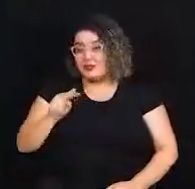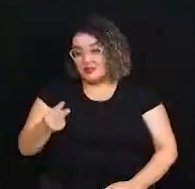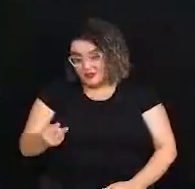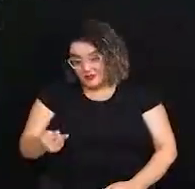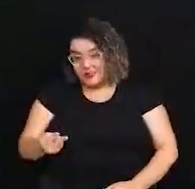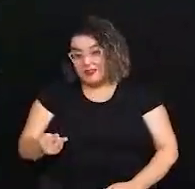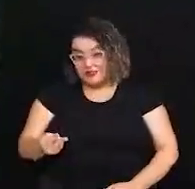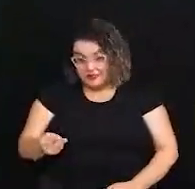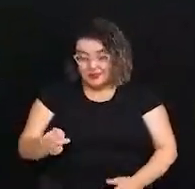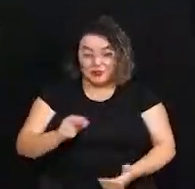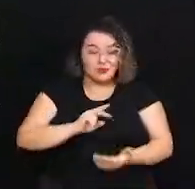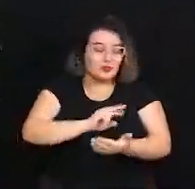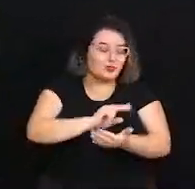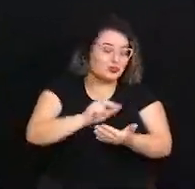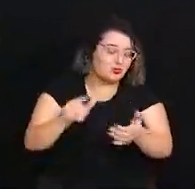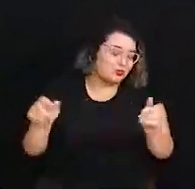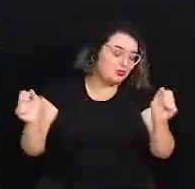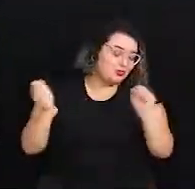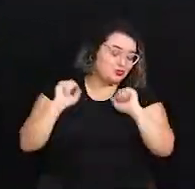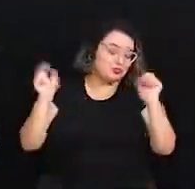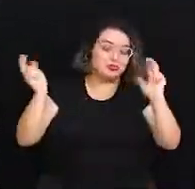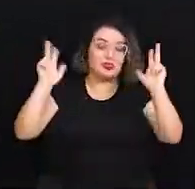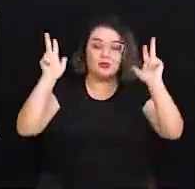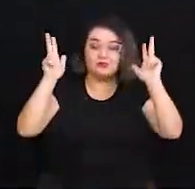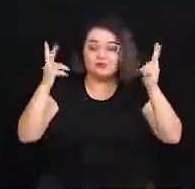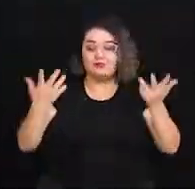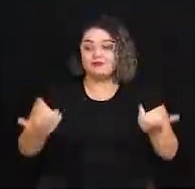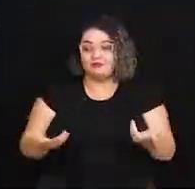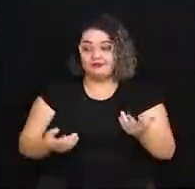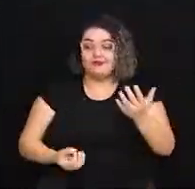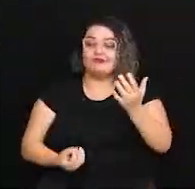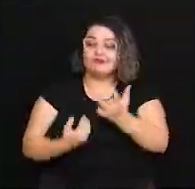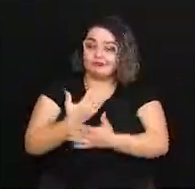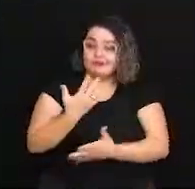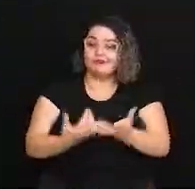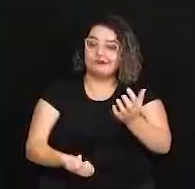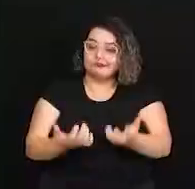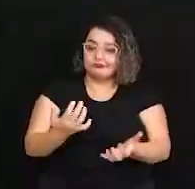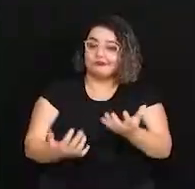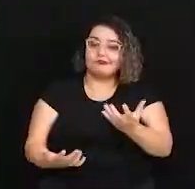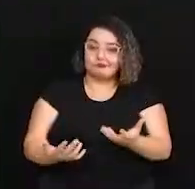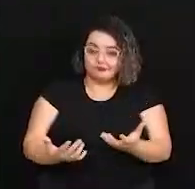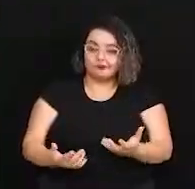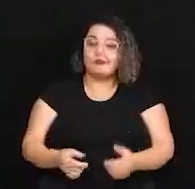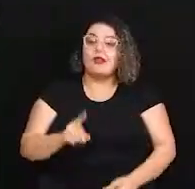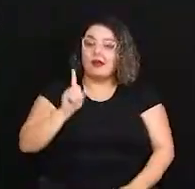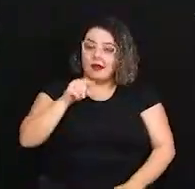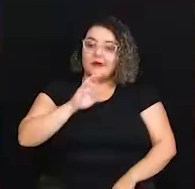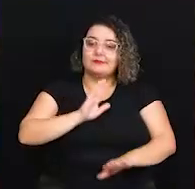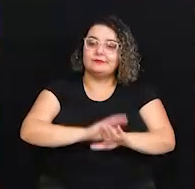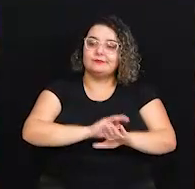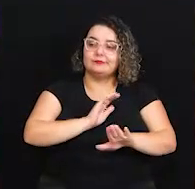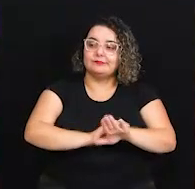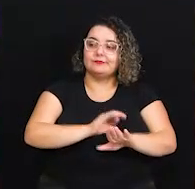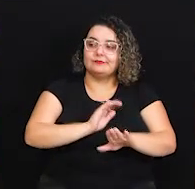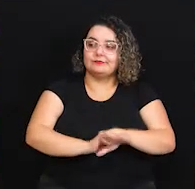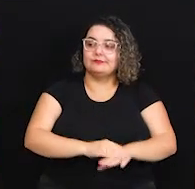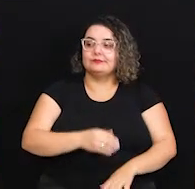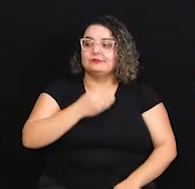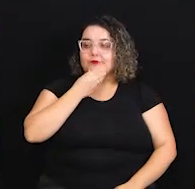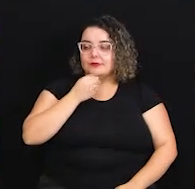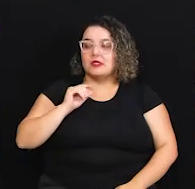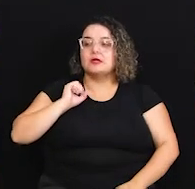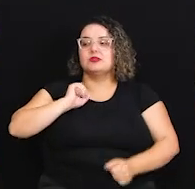com tantos dados alarmantes, muito da origem do fogo ainda vem da mão humana. Para destruir